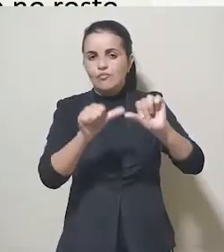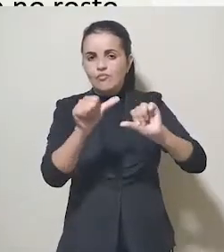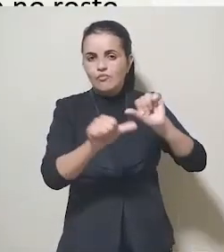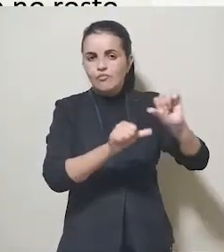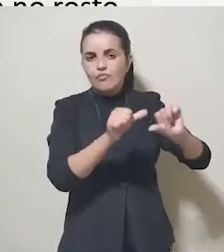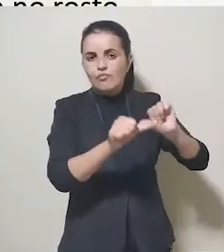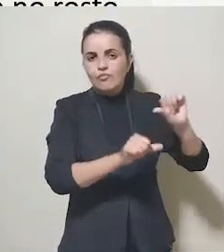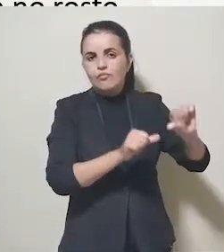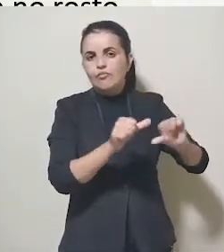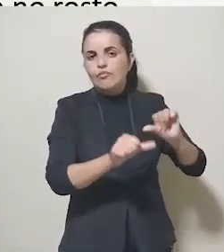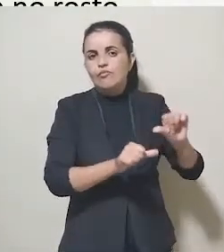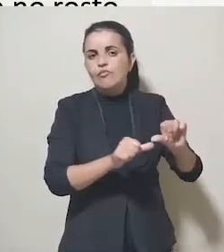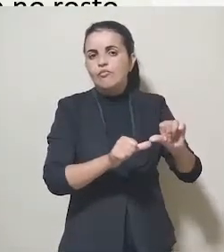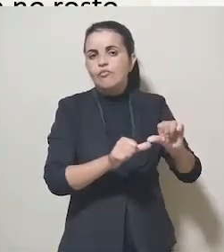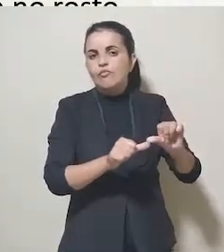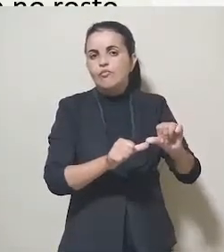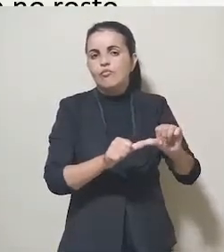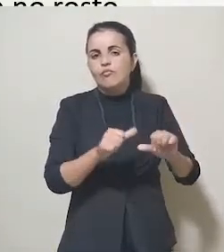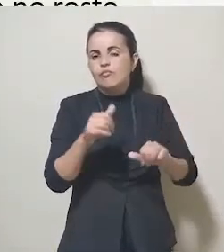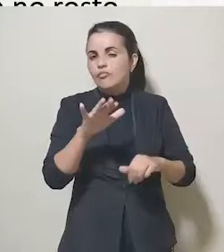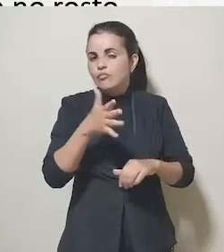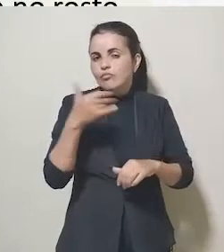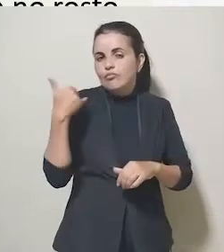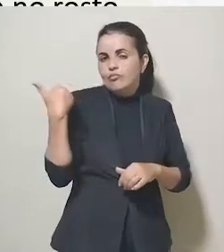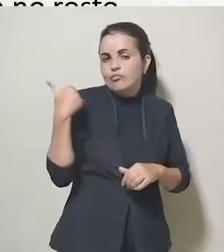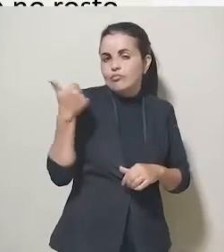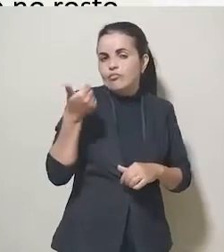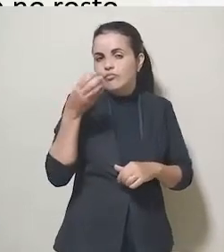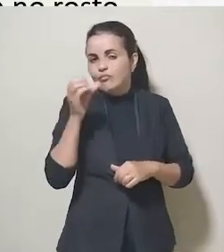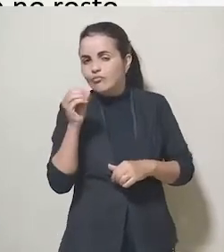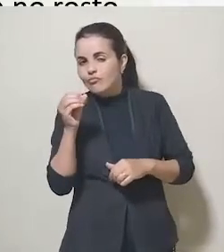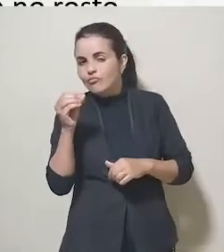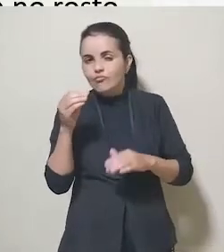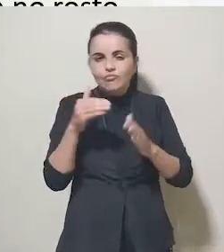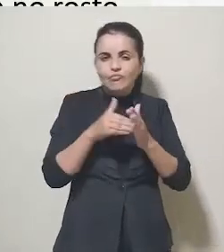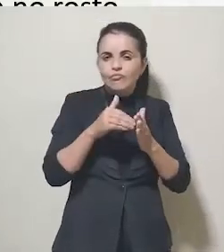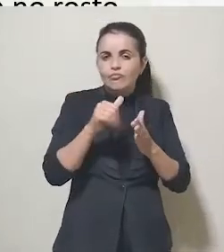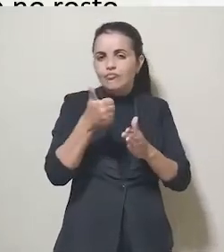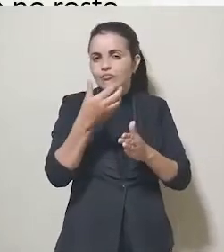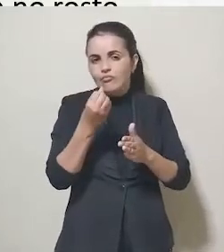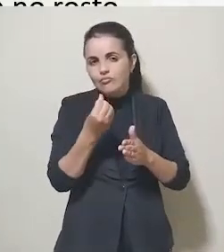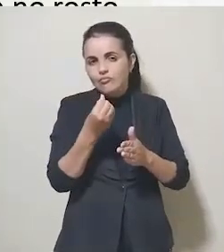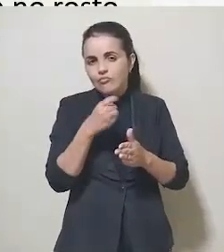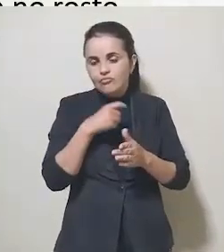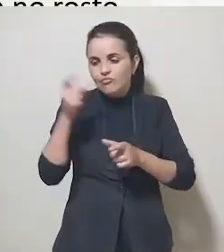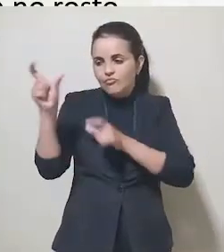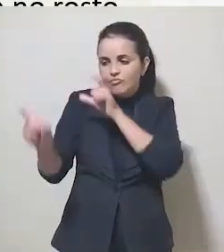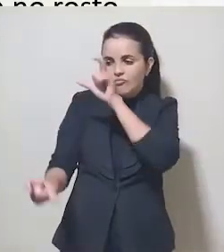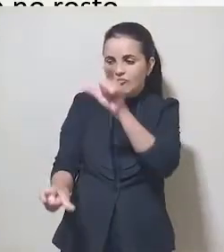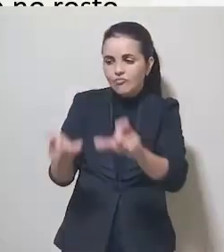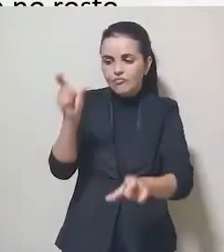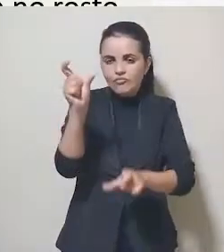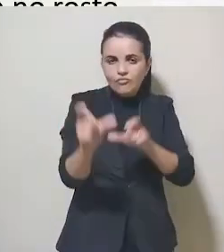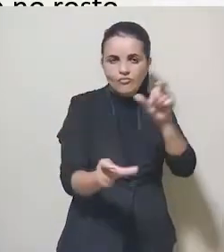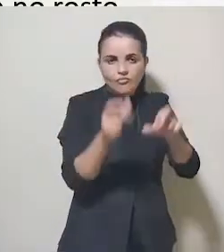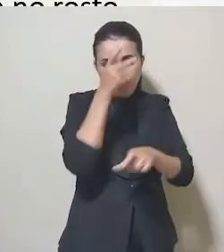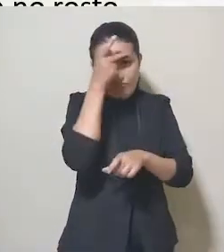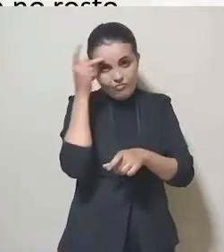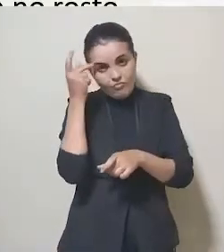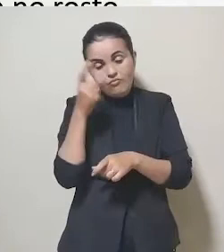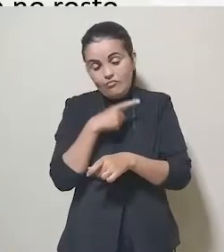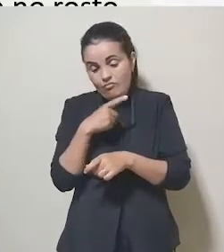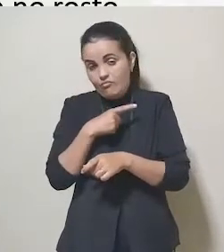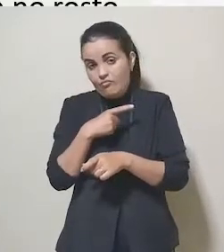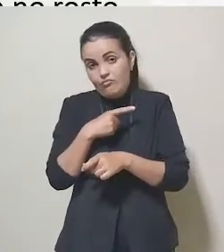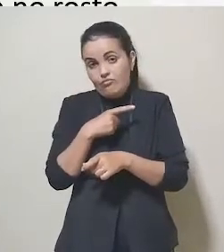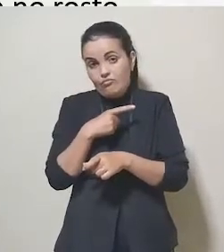reprodutores, e isso acontece geralmente entre os 10 e 16 anos, depende muito da pessoa, depende muito da produção de hormônios,